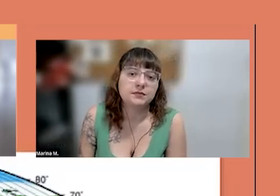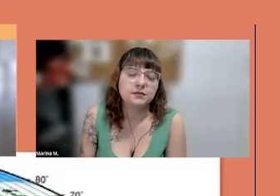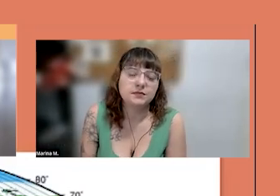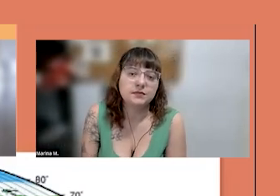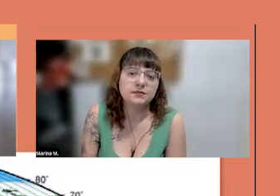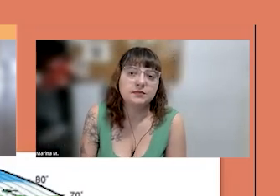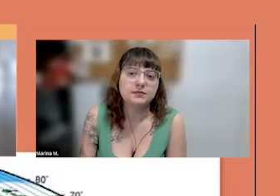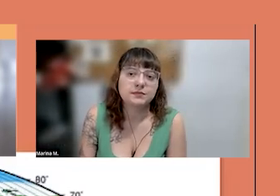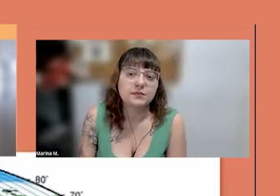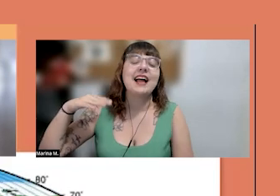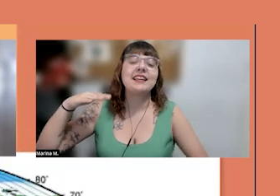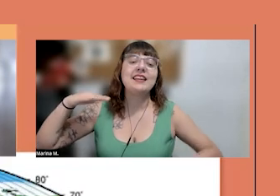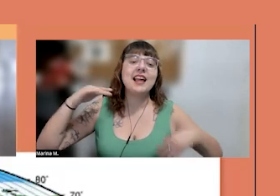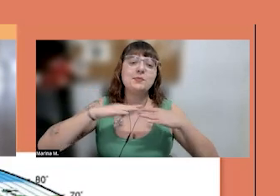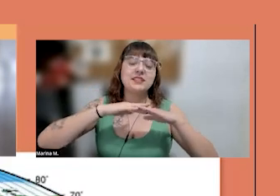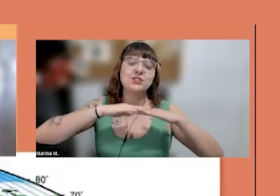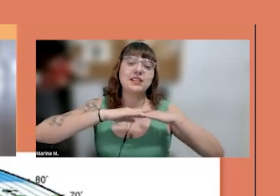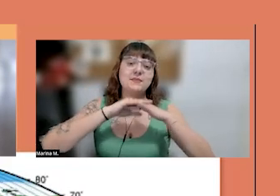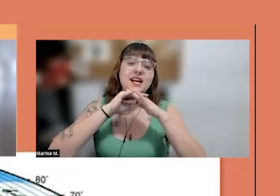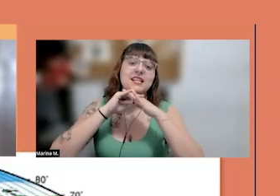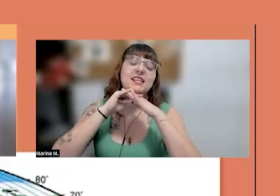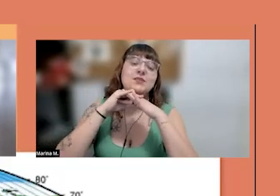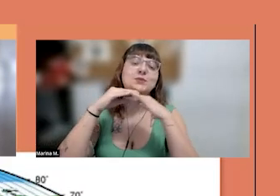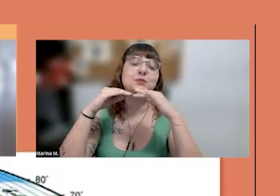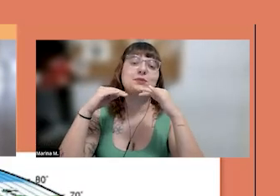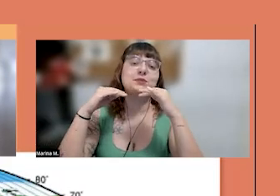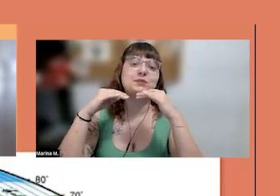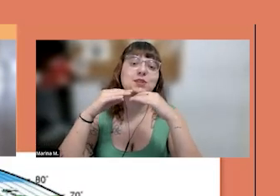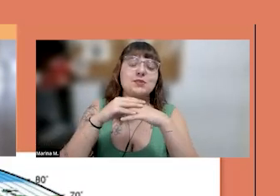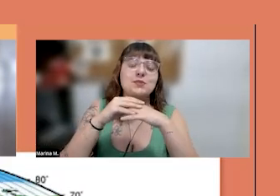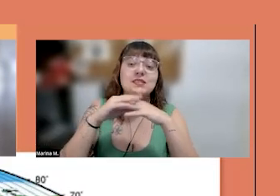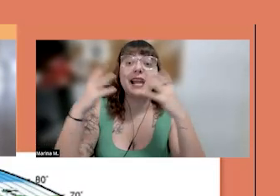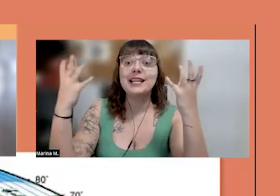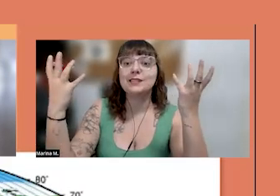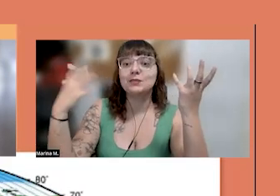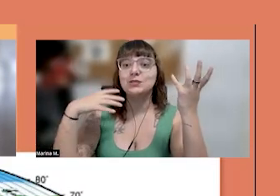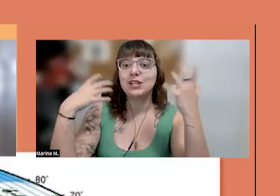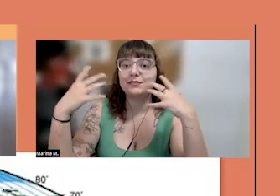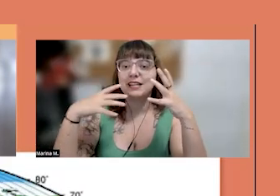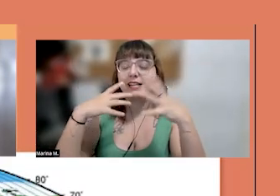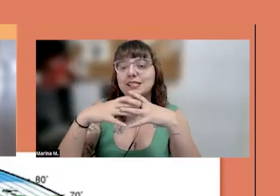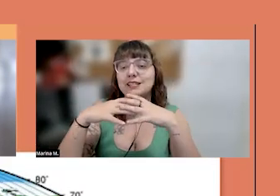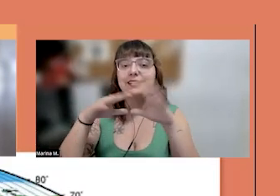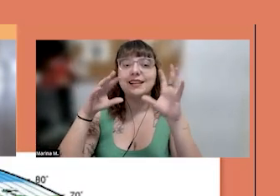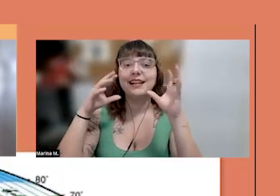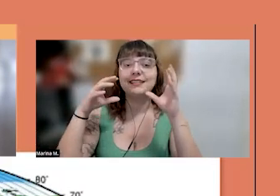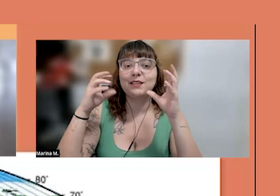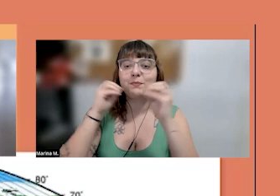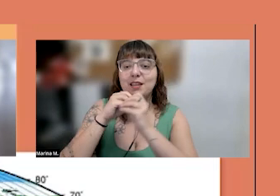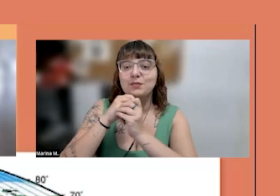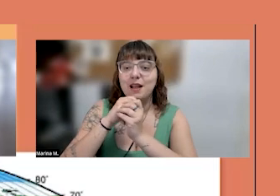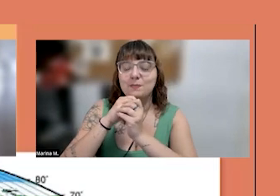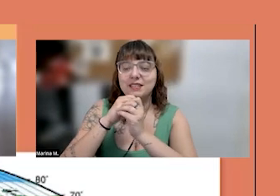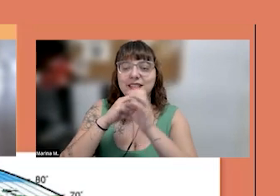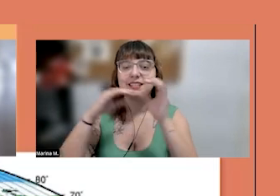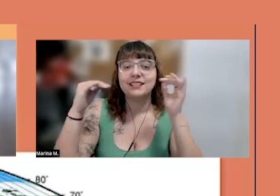que representam a latitude. Aqui é importante lembrar que o nosso centro de referência, ele tá no